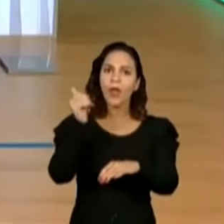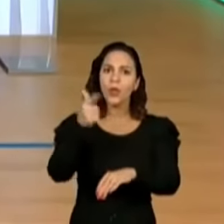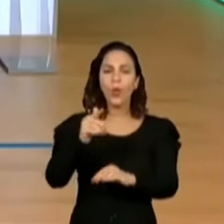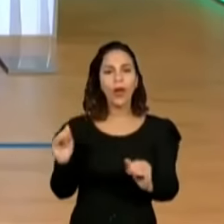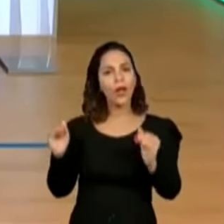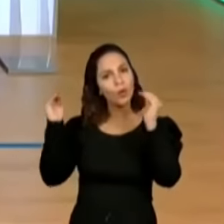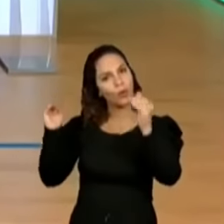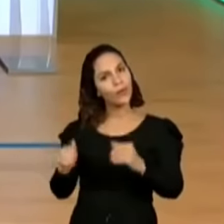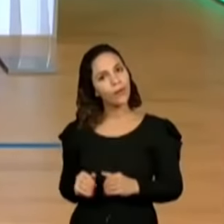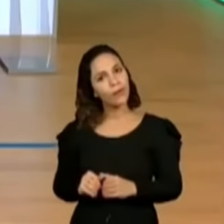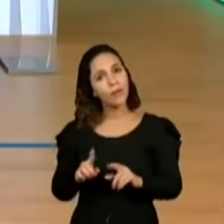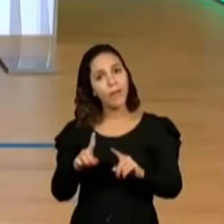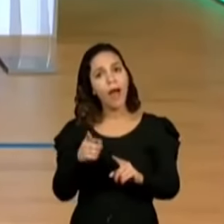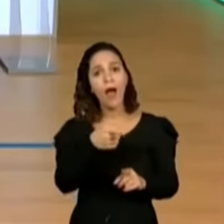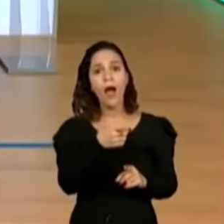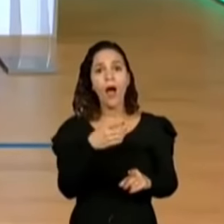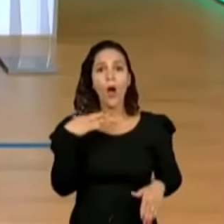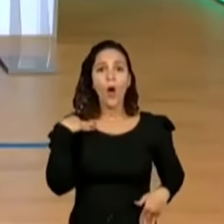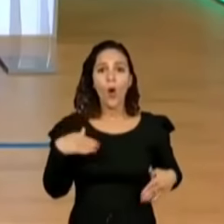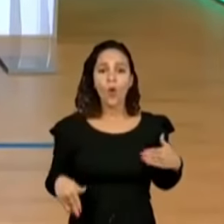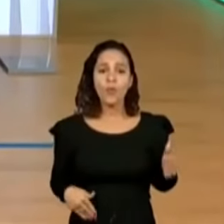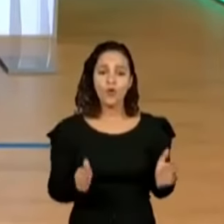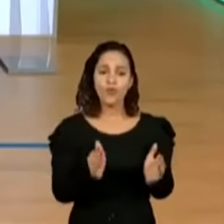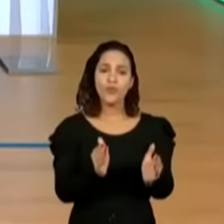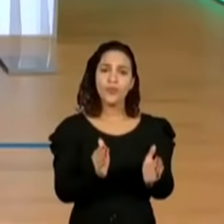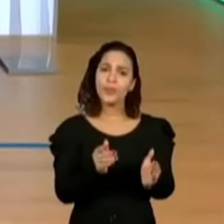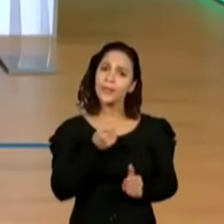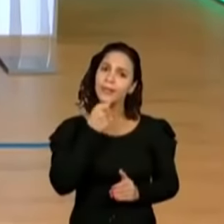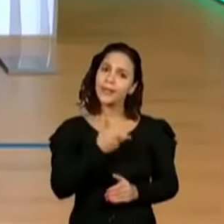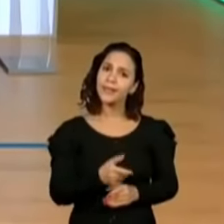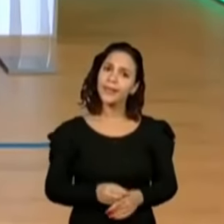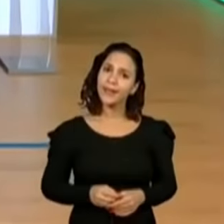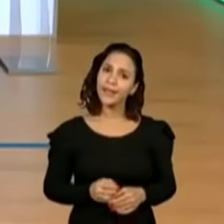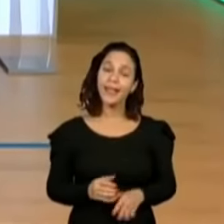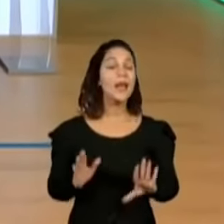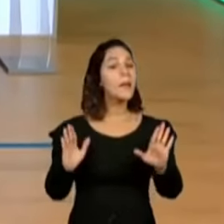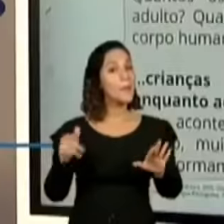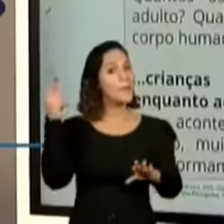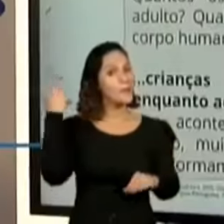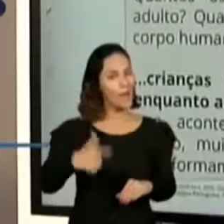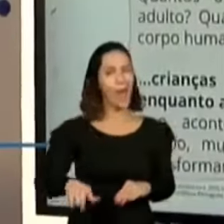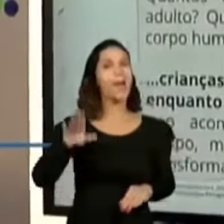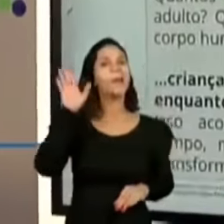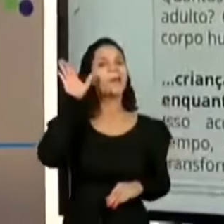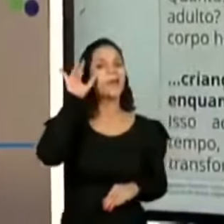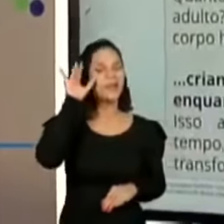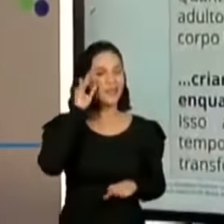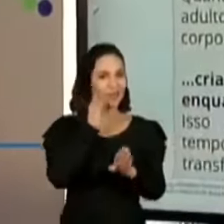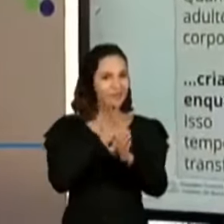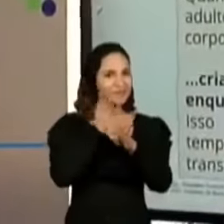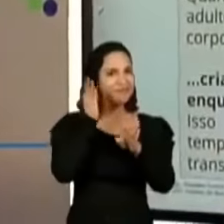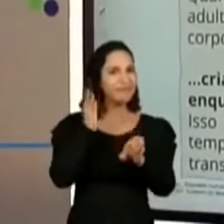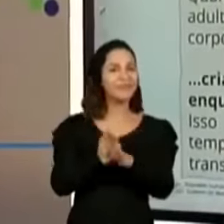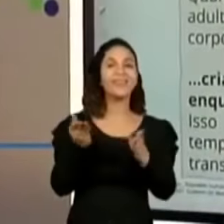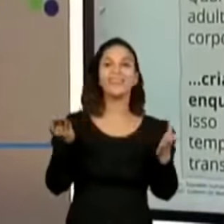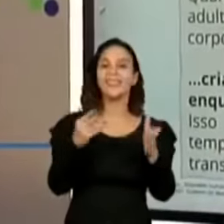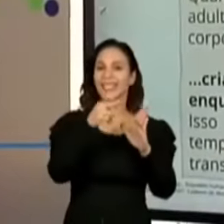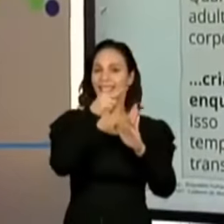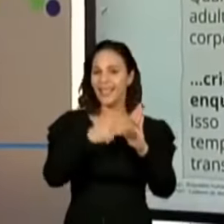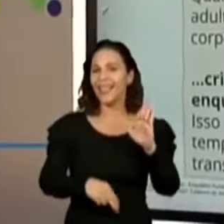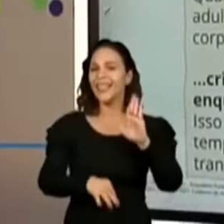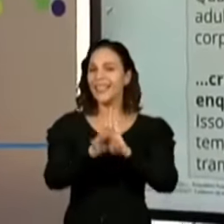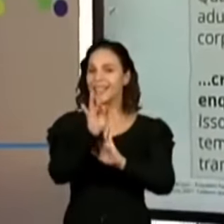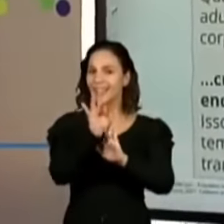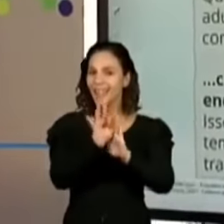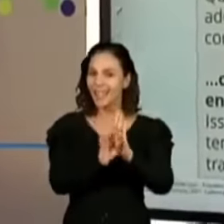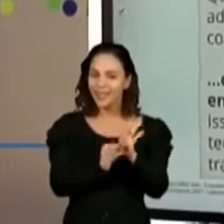é ainda menor. Incrível, não? Uhum. Mas temos mais curiosidades para descobrir na leitura desse texto,